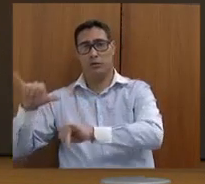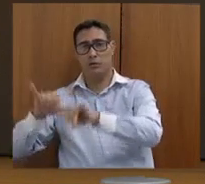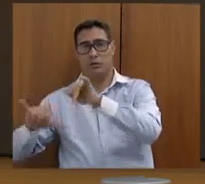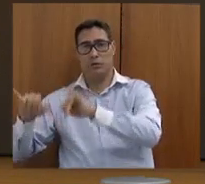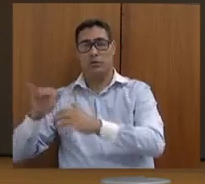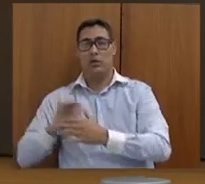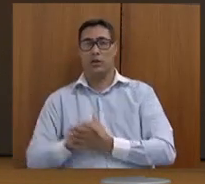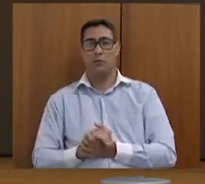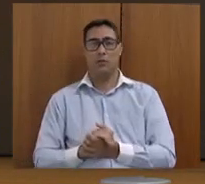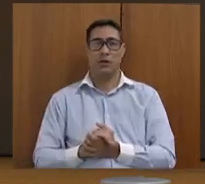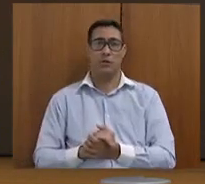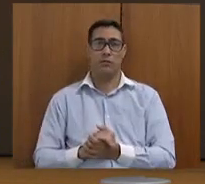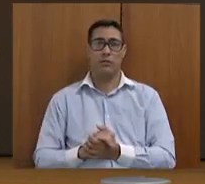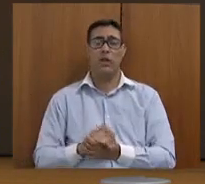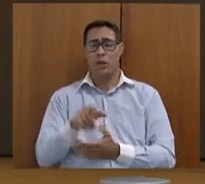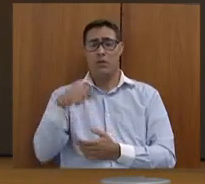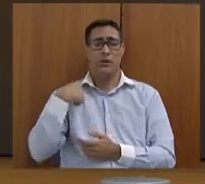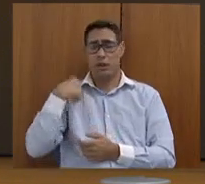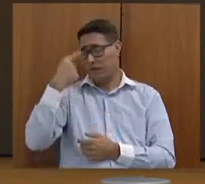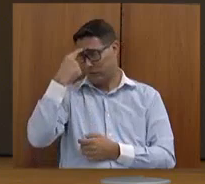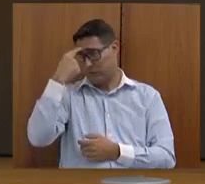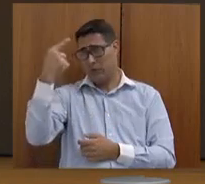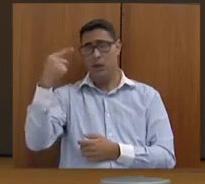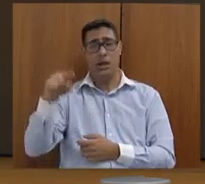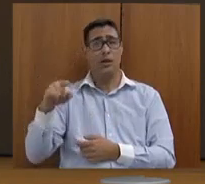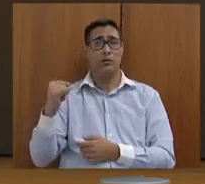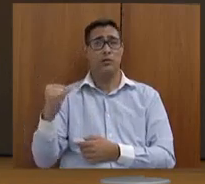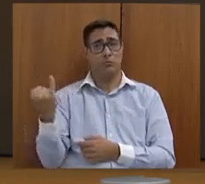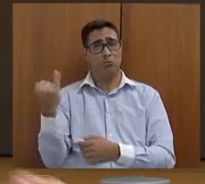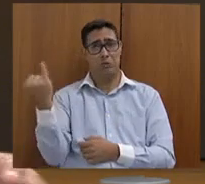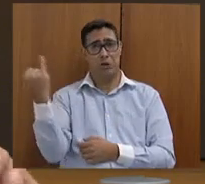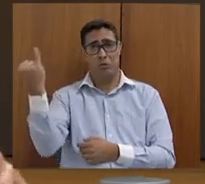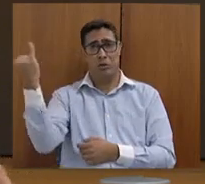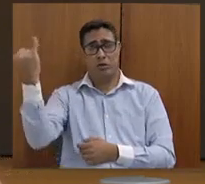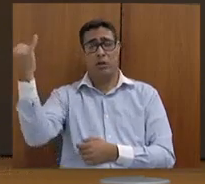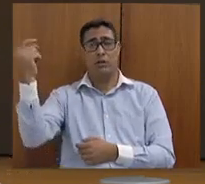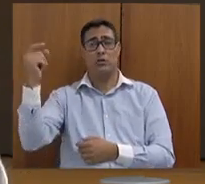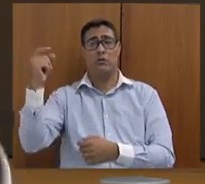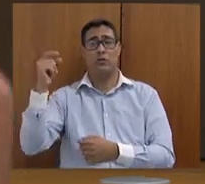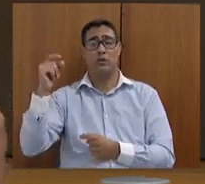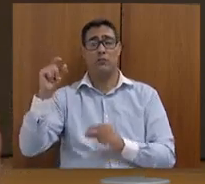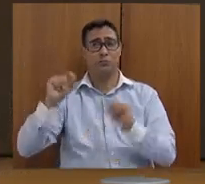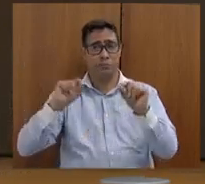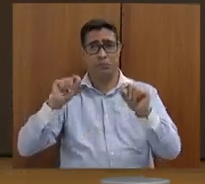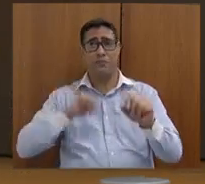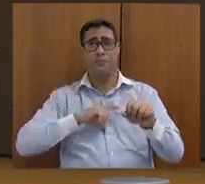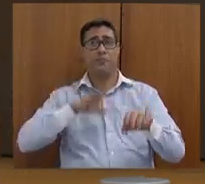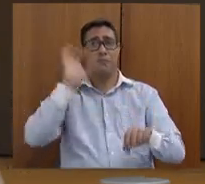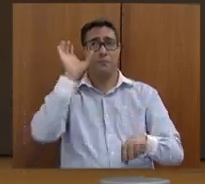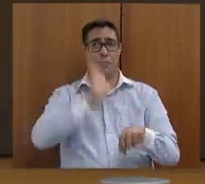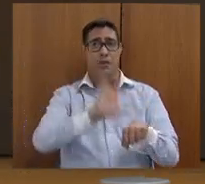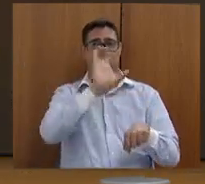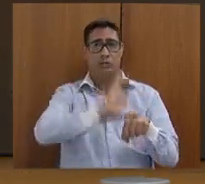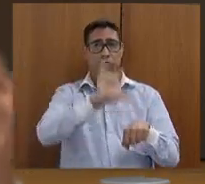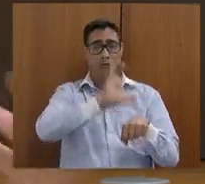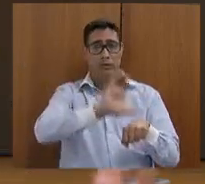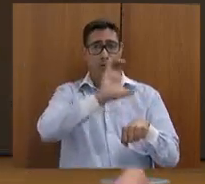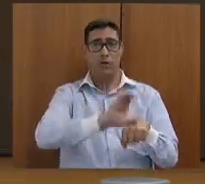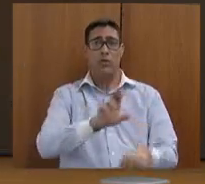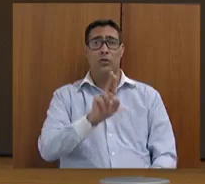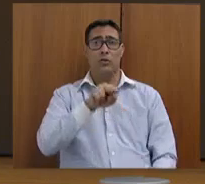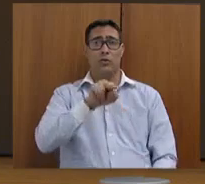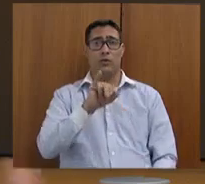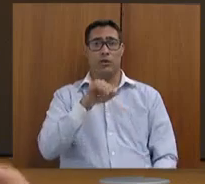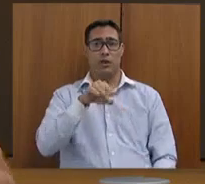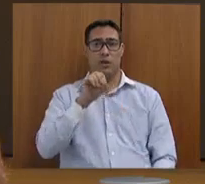e você teve uma ideia muito importante para poder fazer cursos pela unimontes e